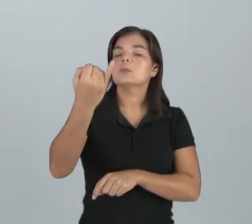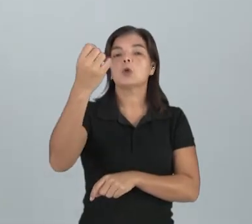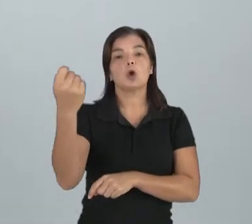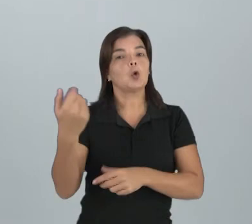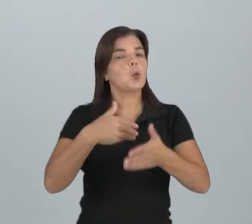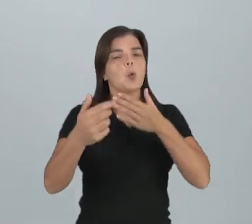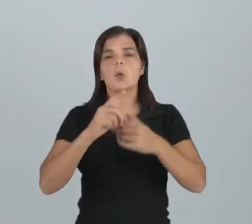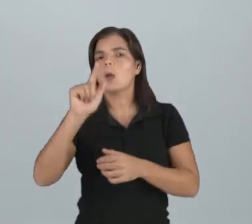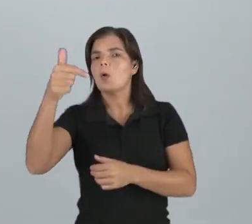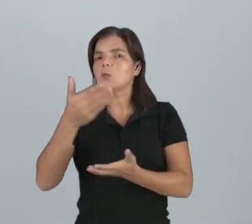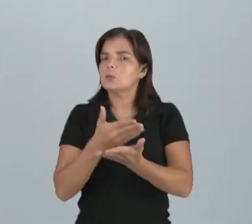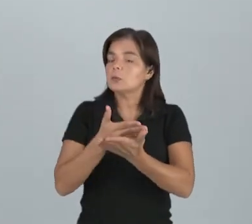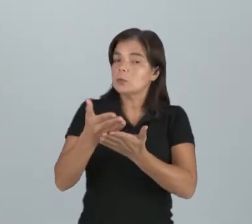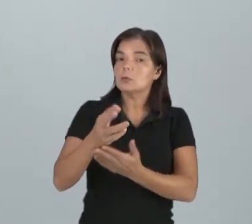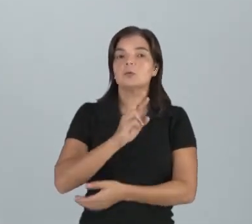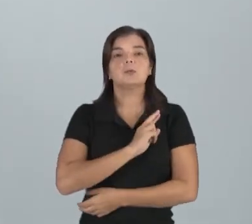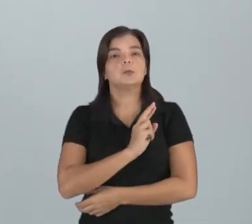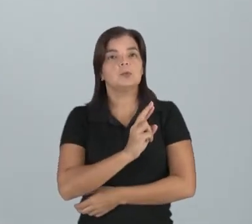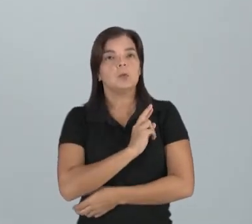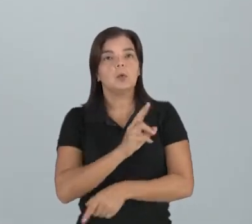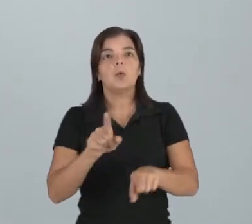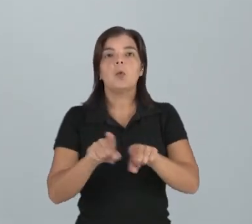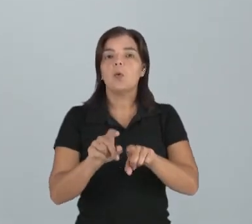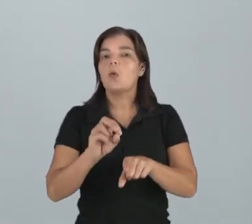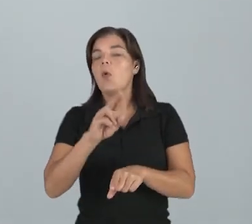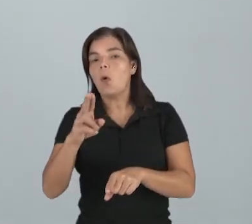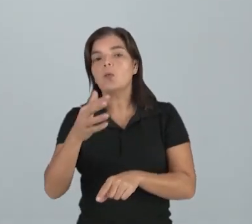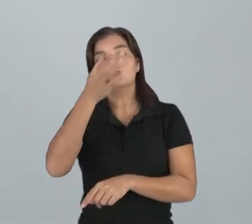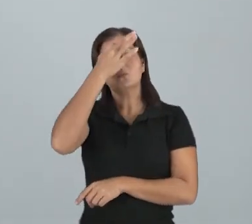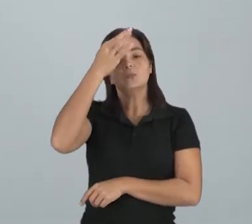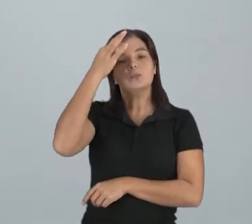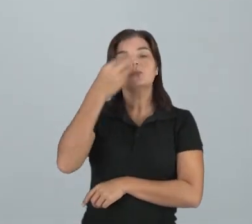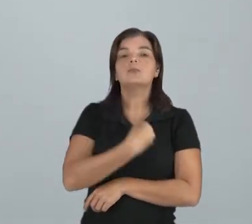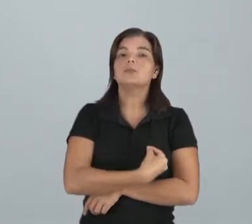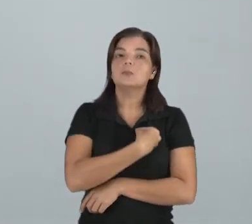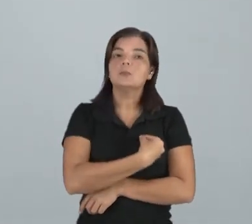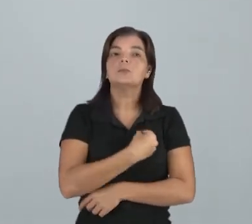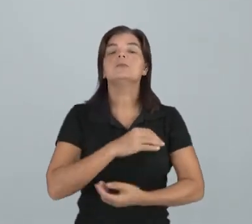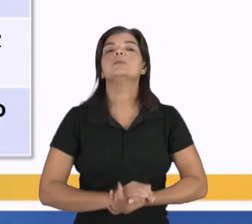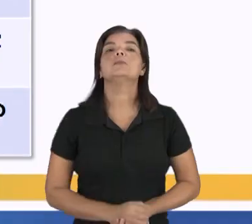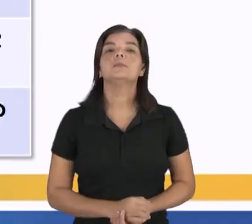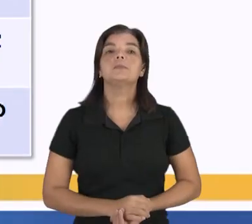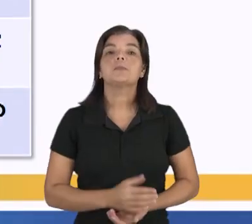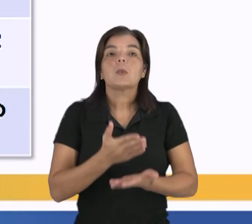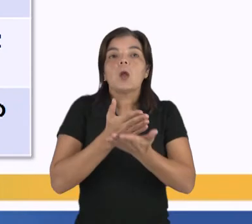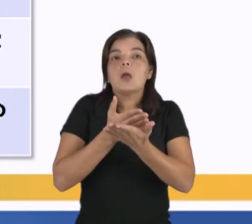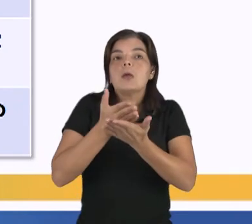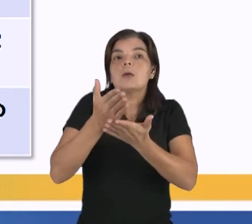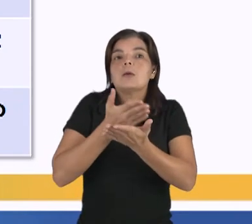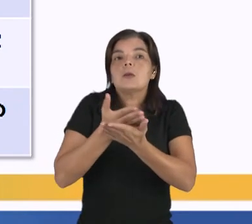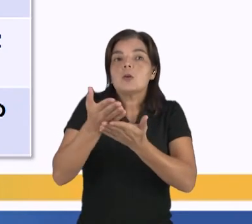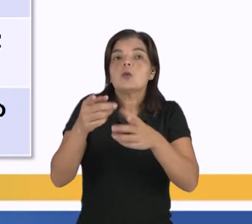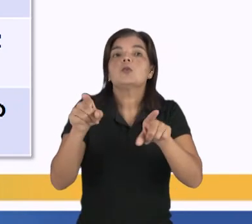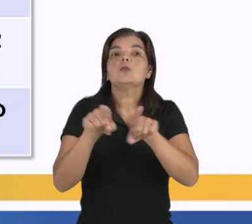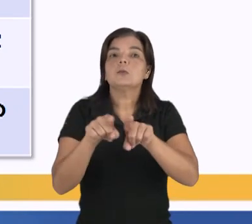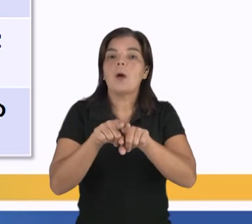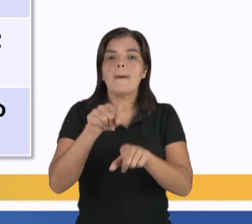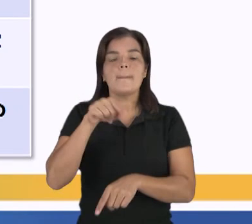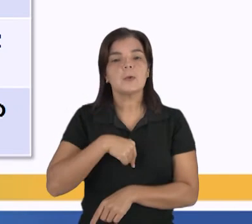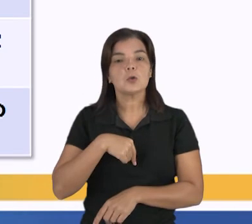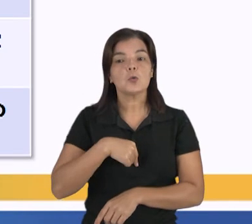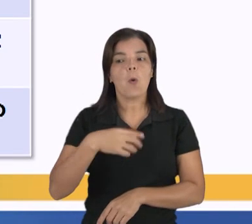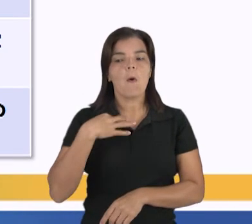do que qualquer princípio religioso ou qualquer filosofia de vida. E iniciativa, partir de